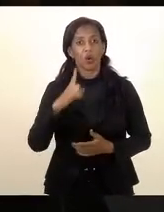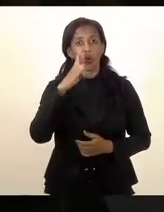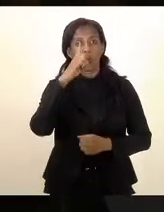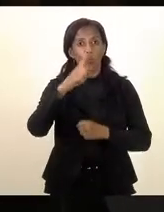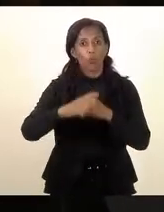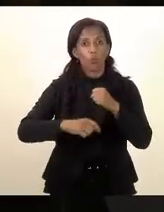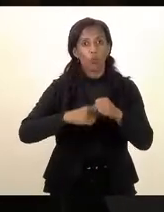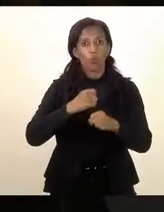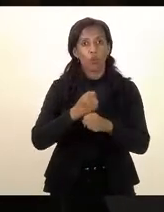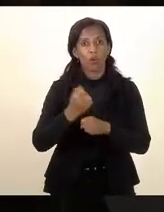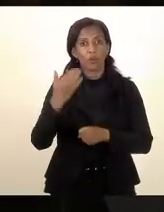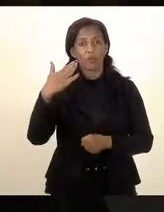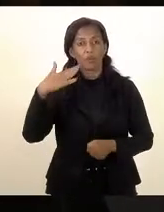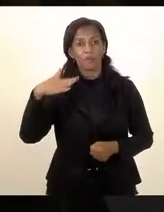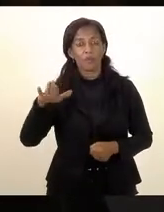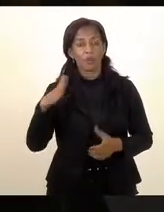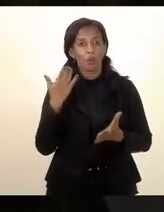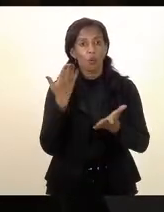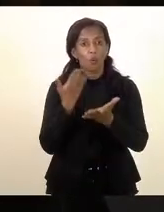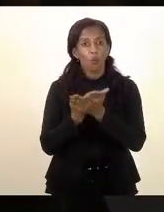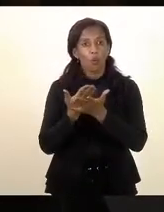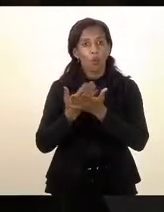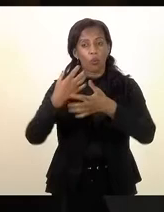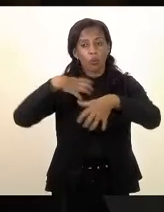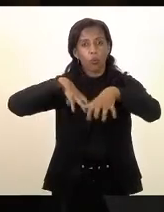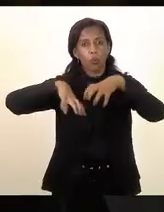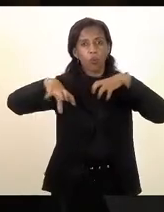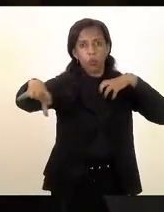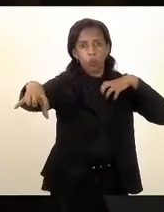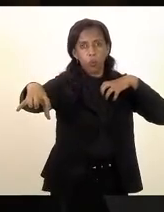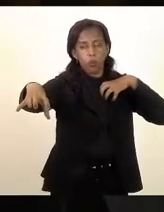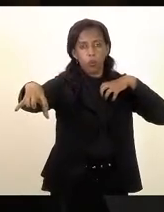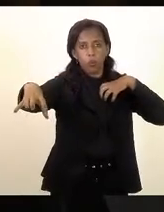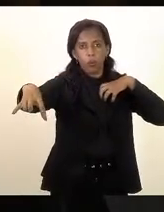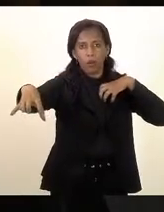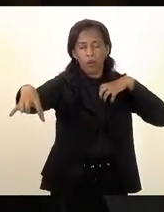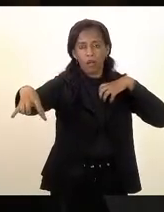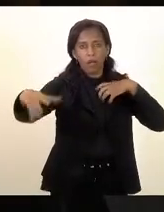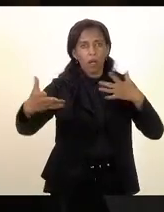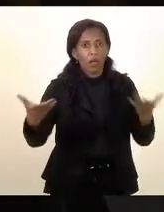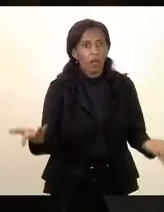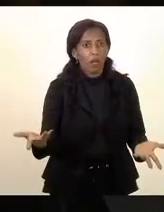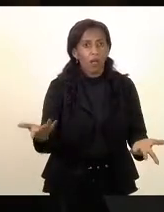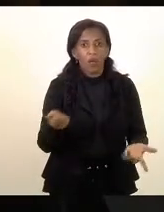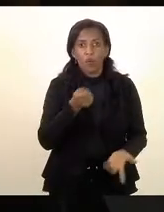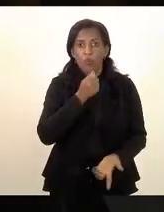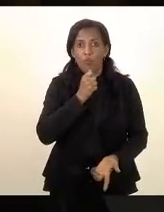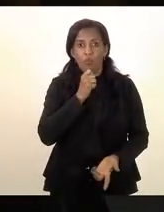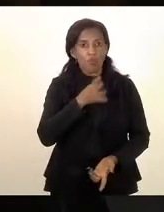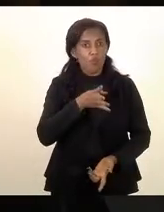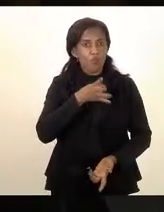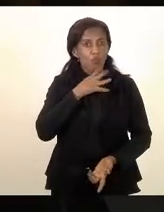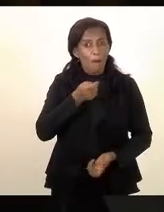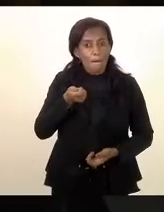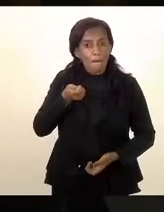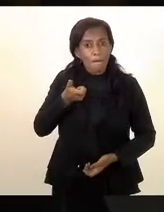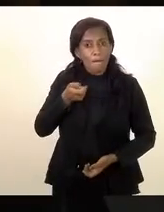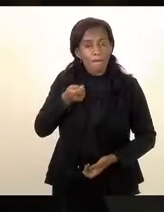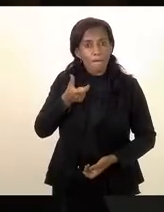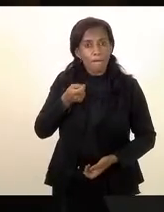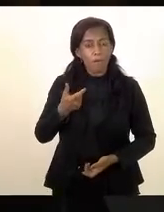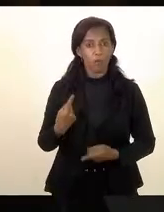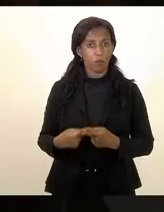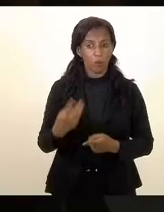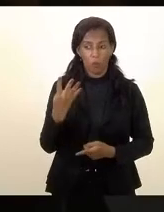com aulas remotas que foram absolutamente insuficientes porque